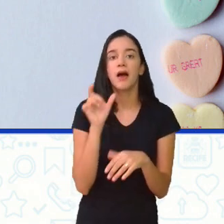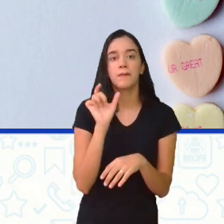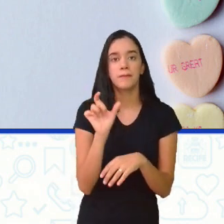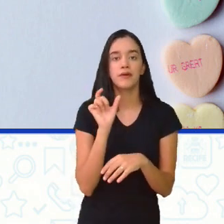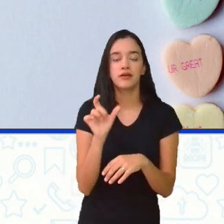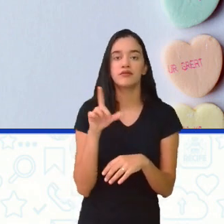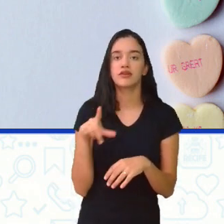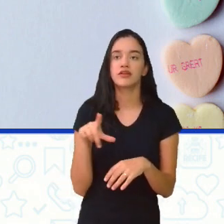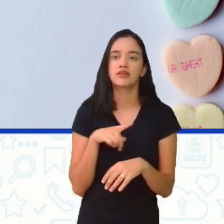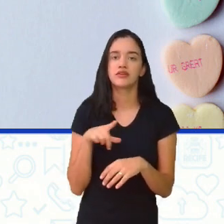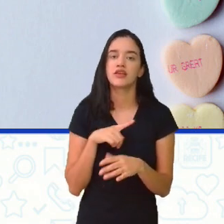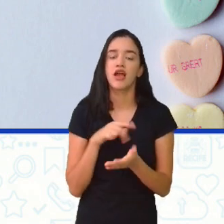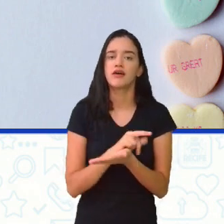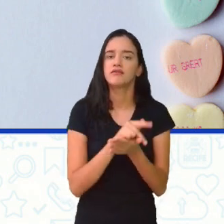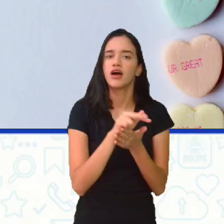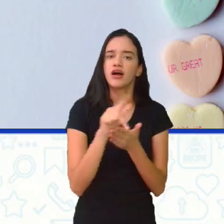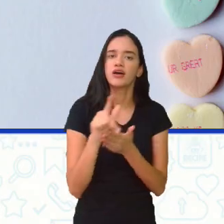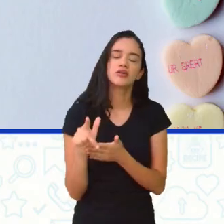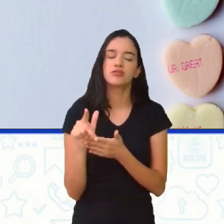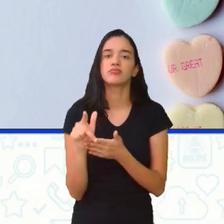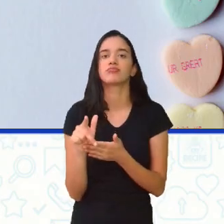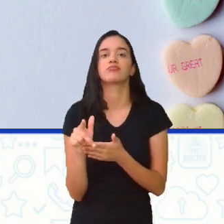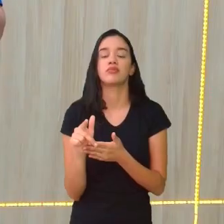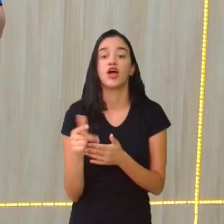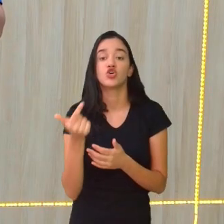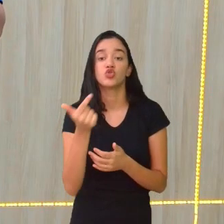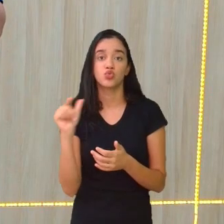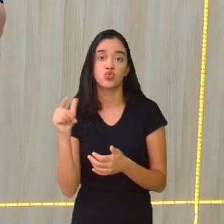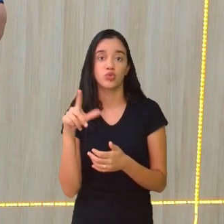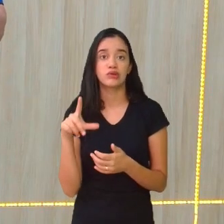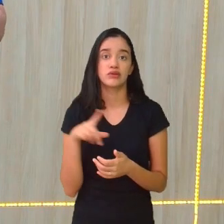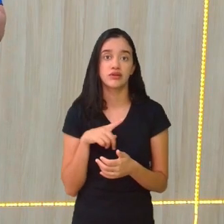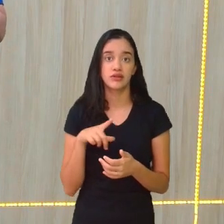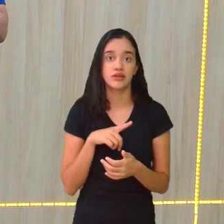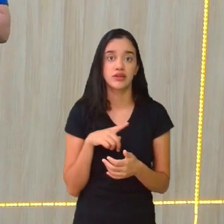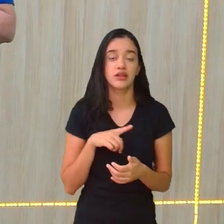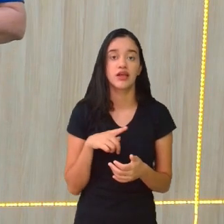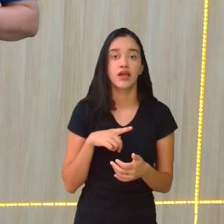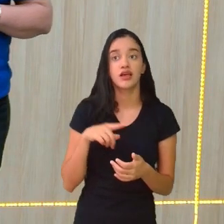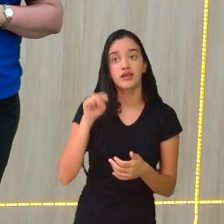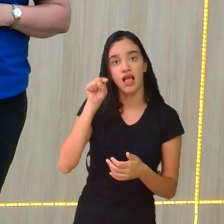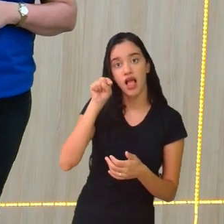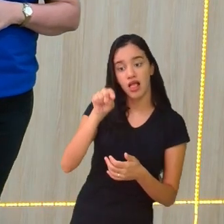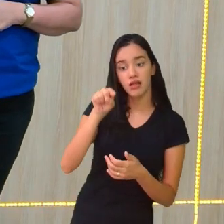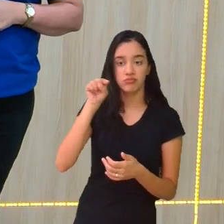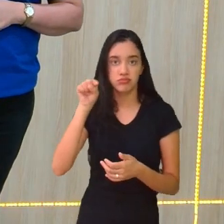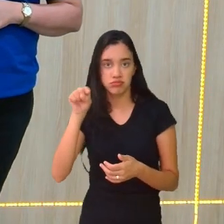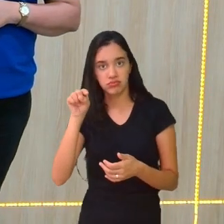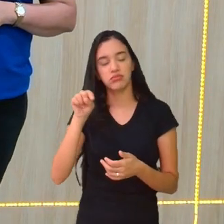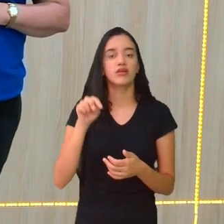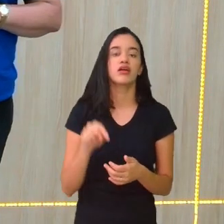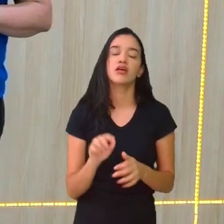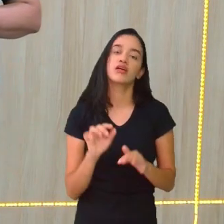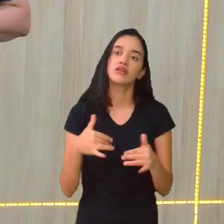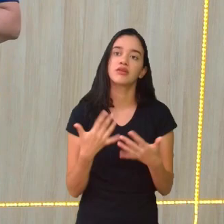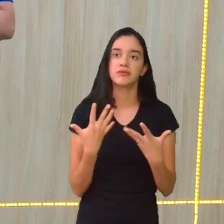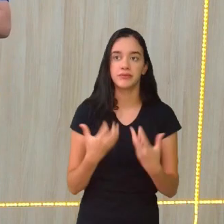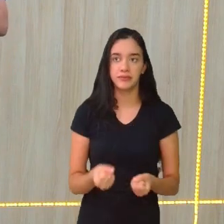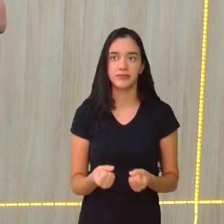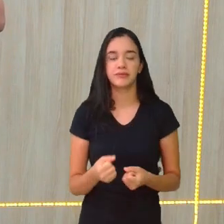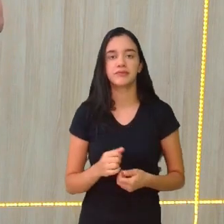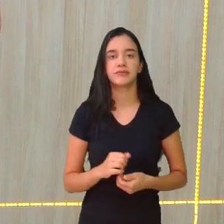tenha várias sílabas, as demais terão um valor de acentuação, não é? Então, vamos